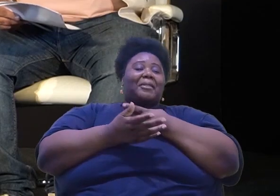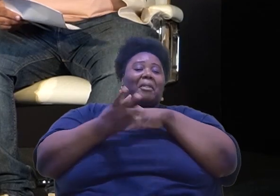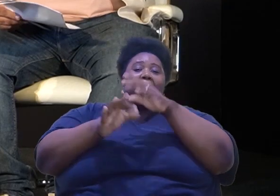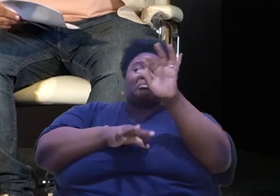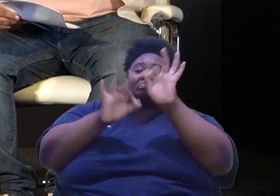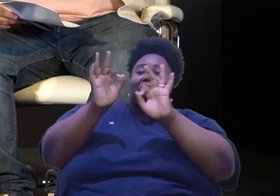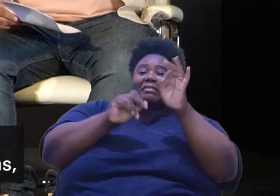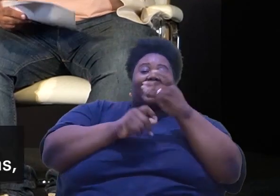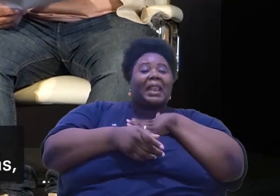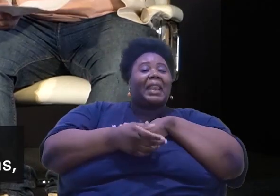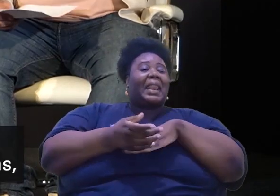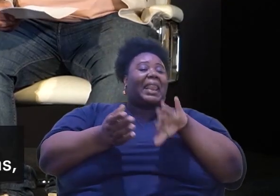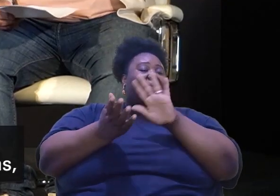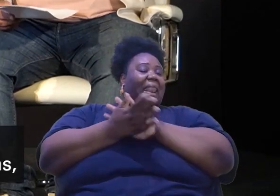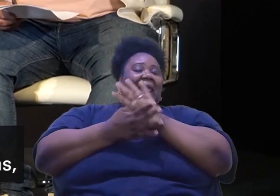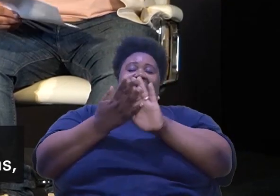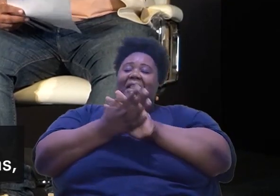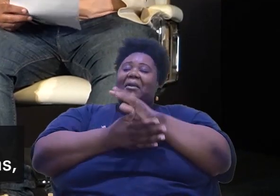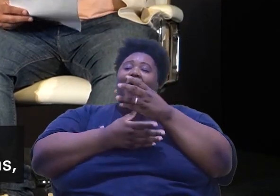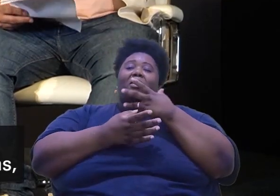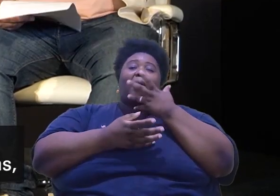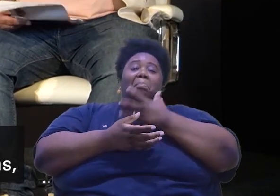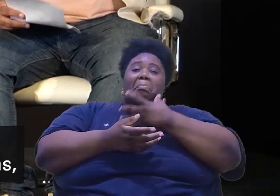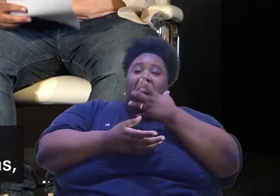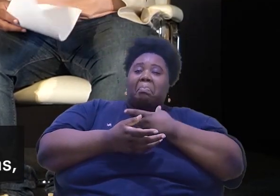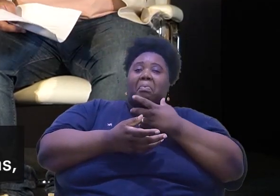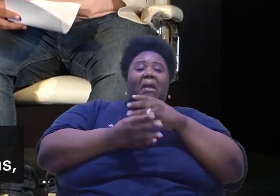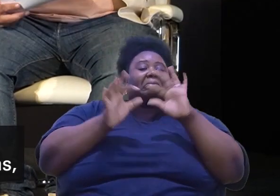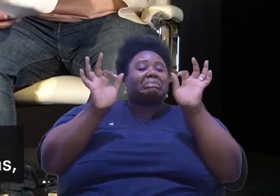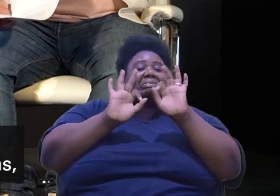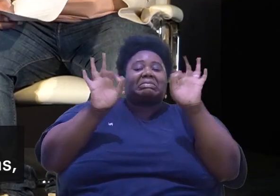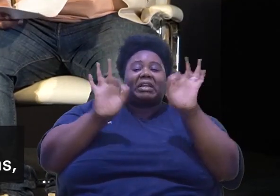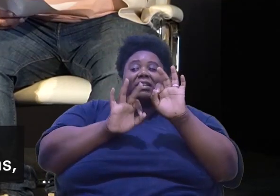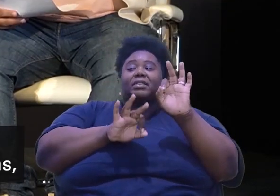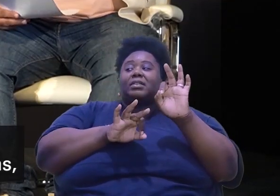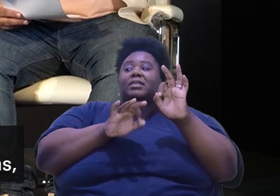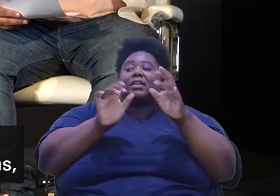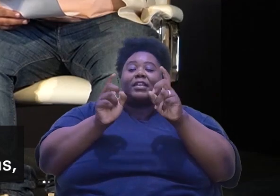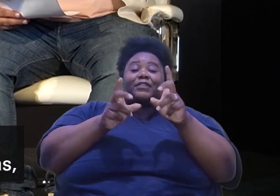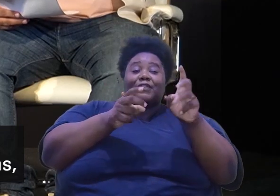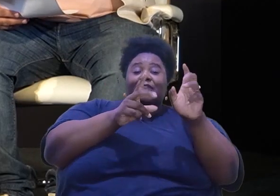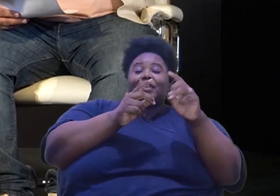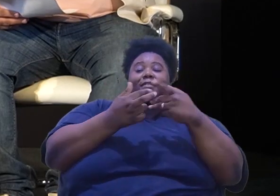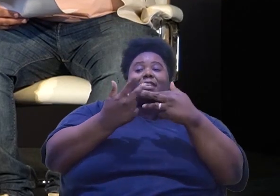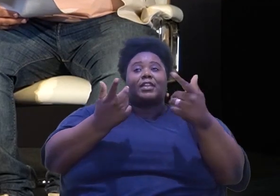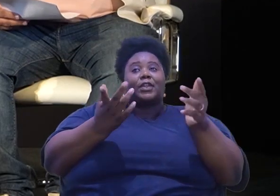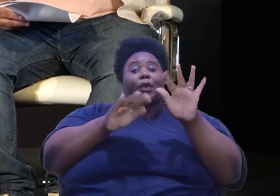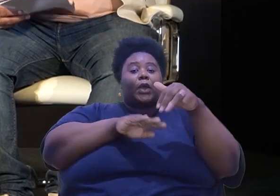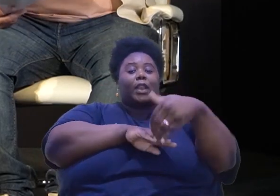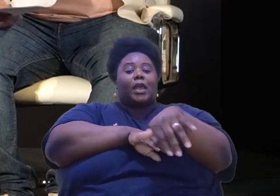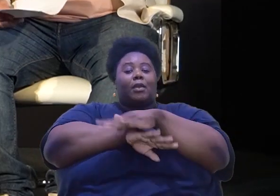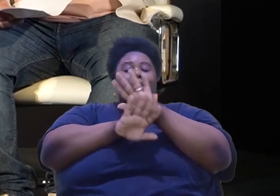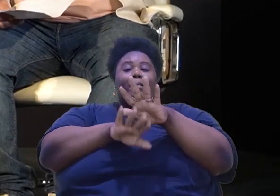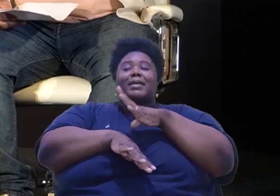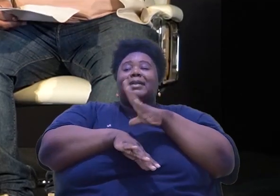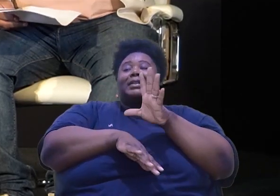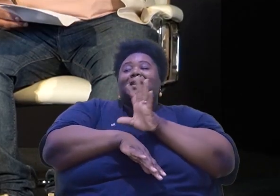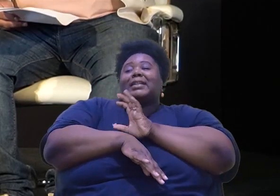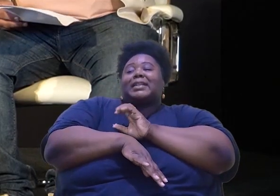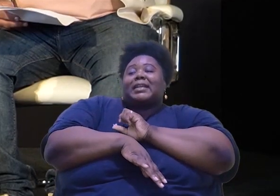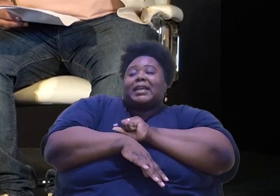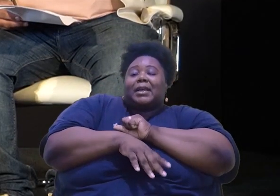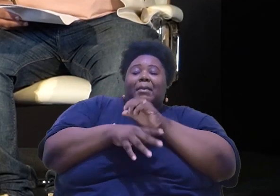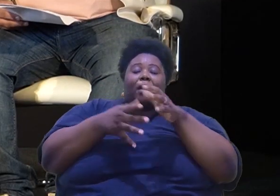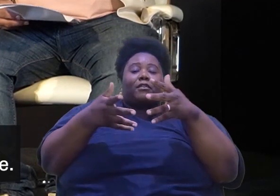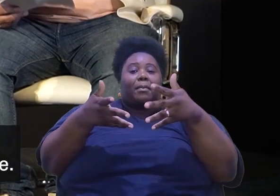de Natal, não gosta de Papai Noel. É um menino que vive vendendo nas ruas, mas ele adorava os